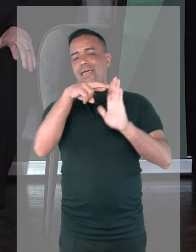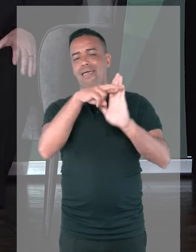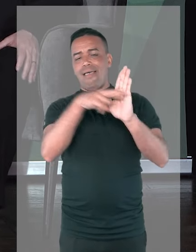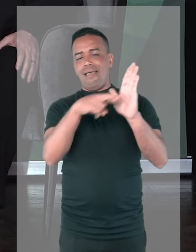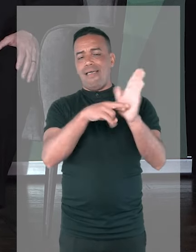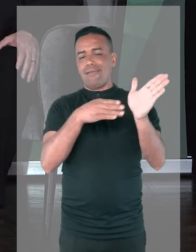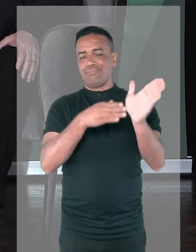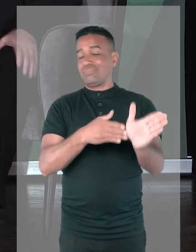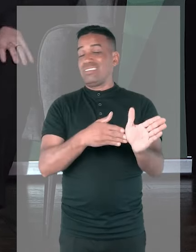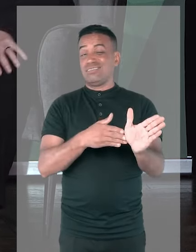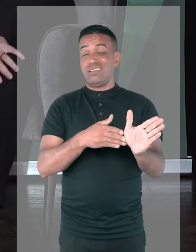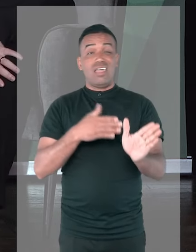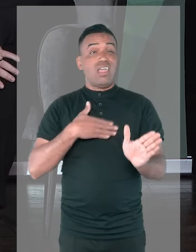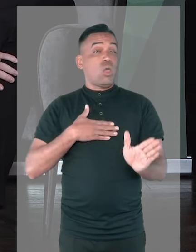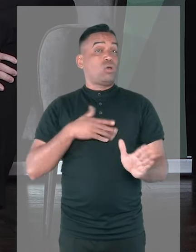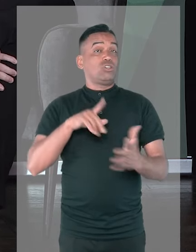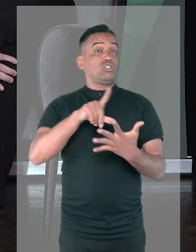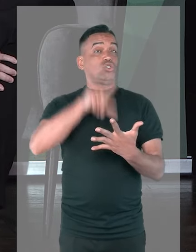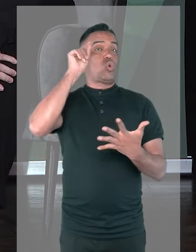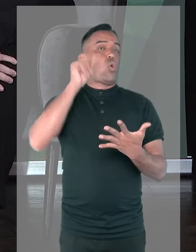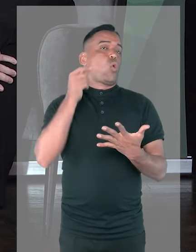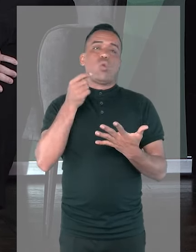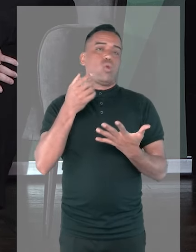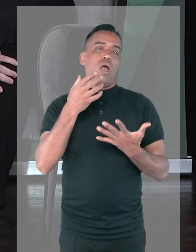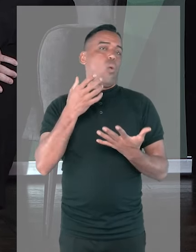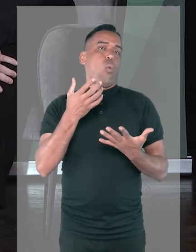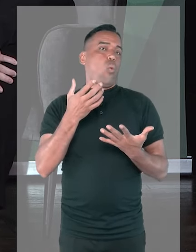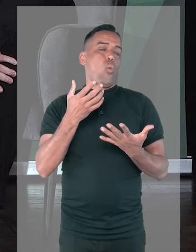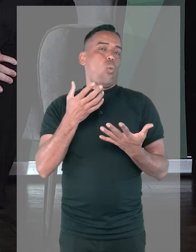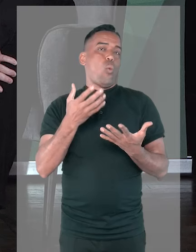E que eu prefiro não usar, prefiro não adotar.